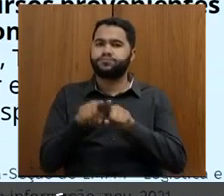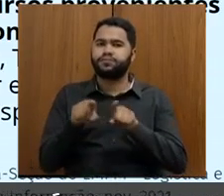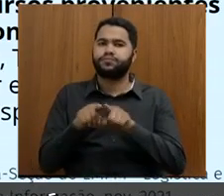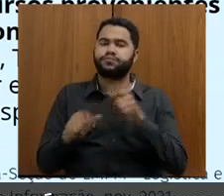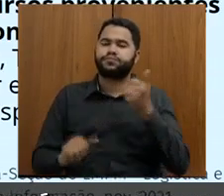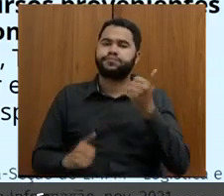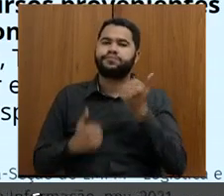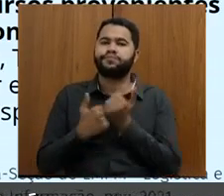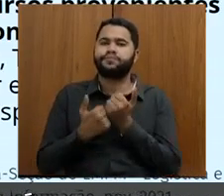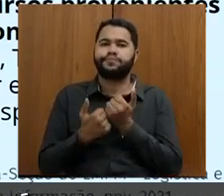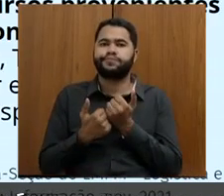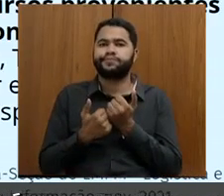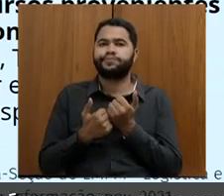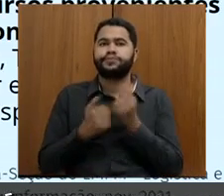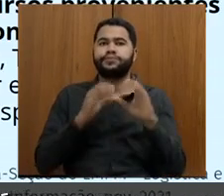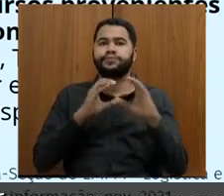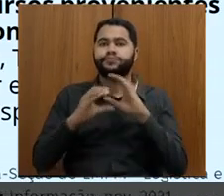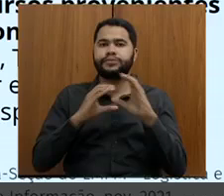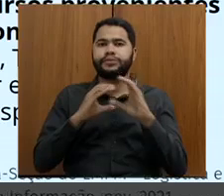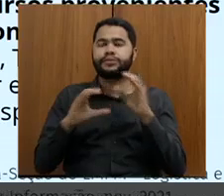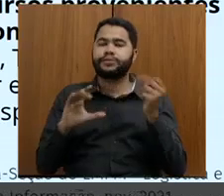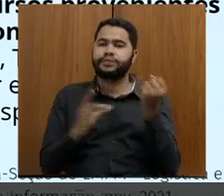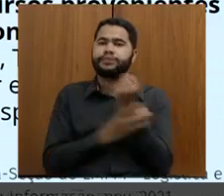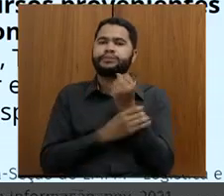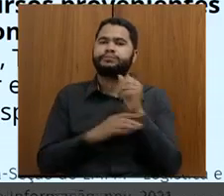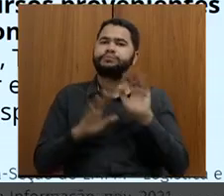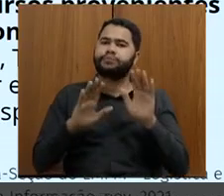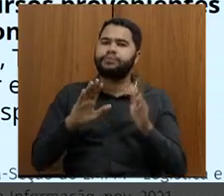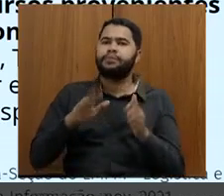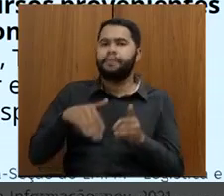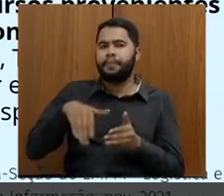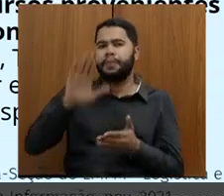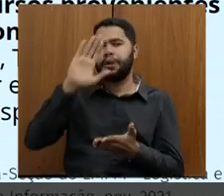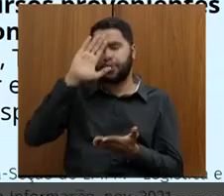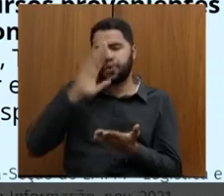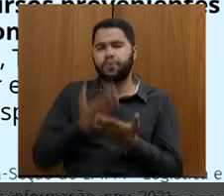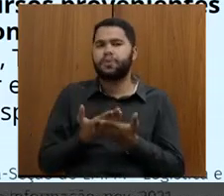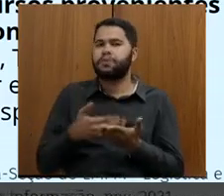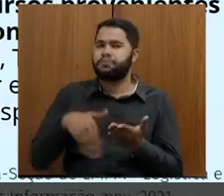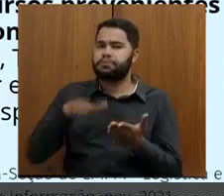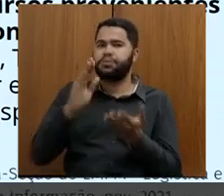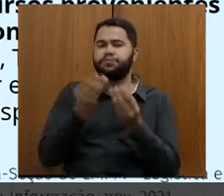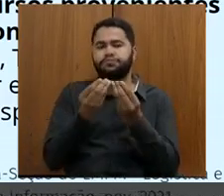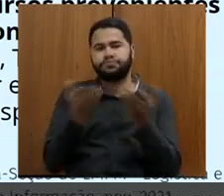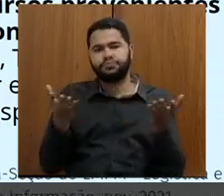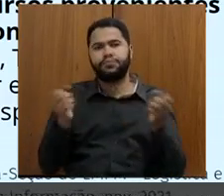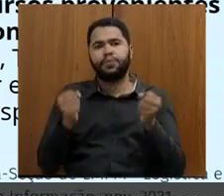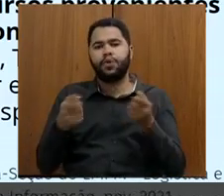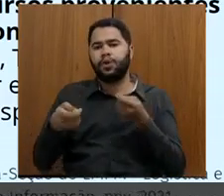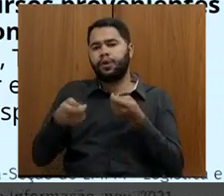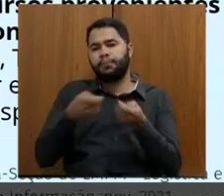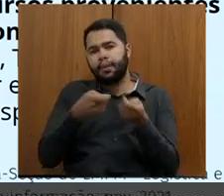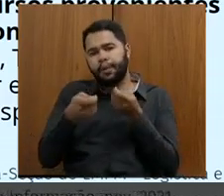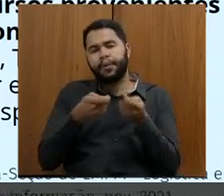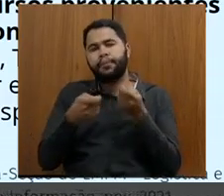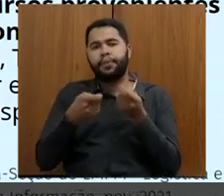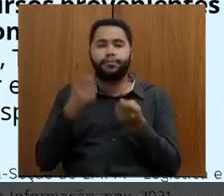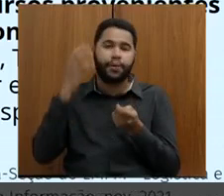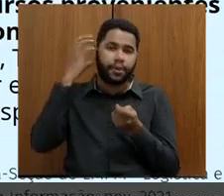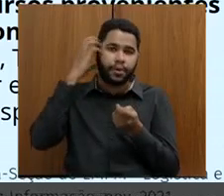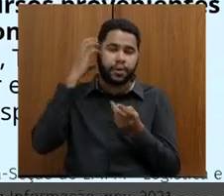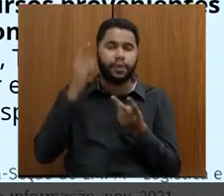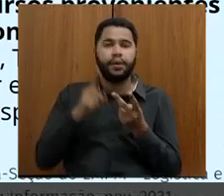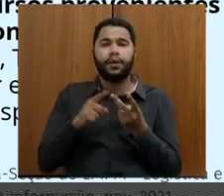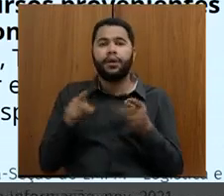apoiado é não vão tempo comunicações mais seguros mais confiáveis mais disponíveis e onde a gente pode gerenciar porque pelo